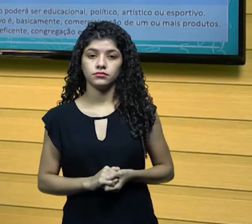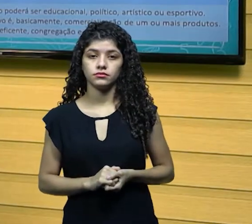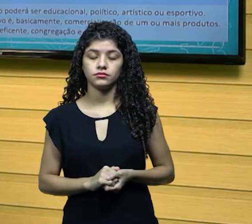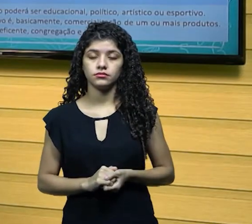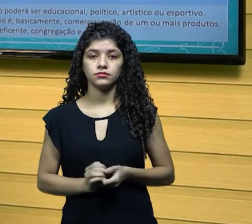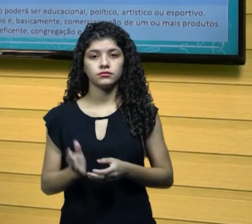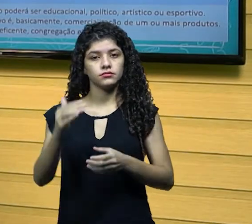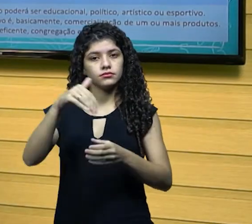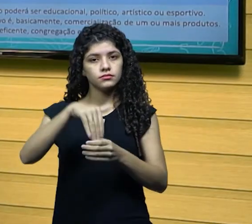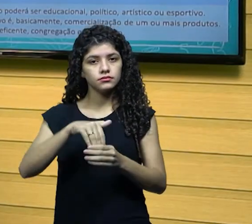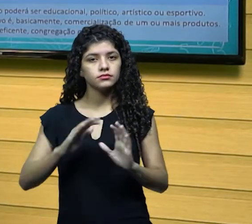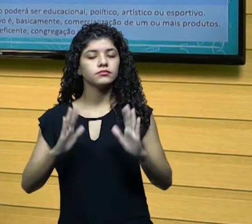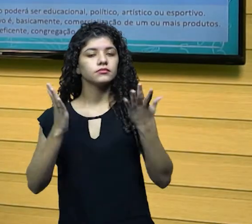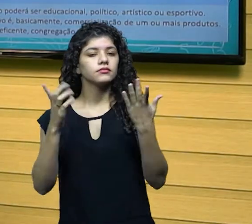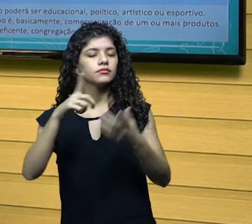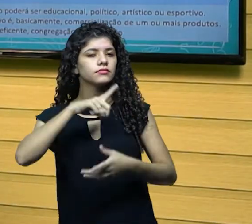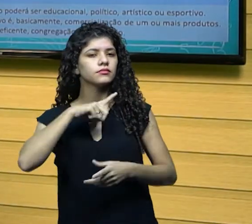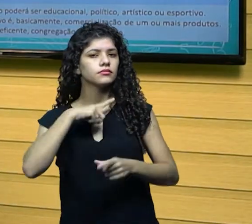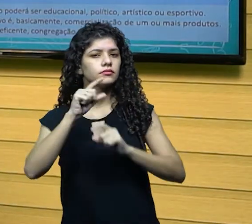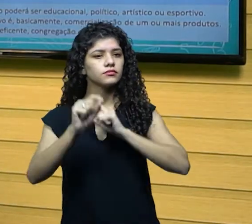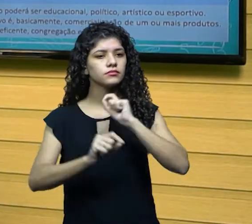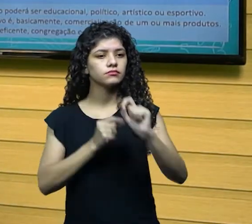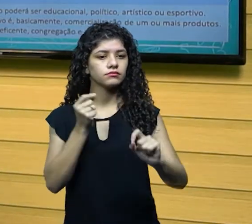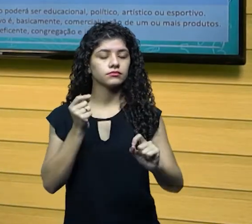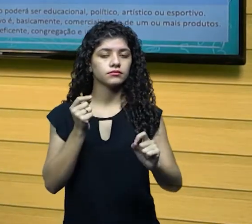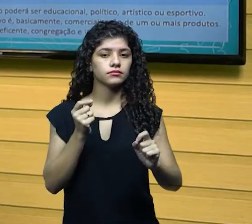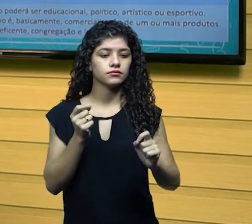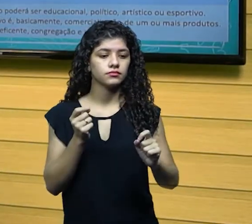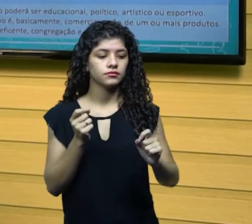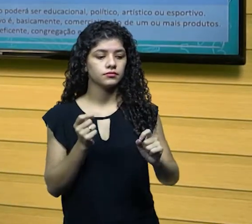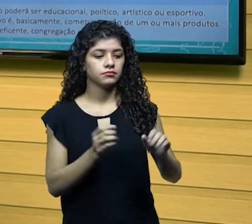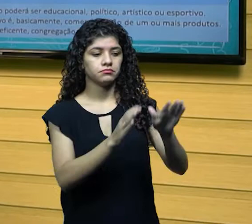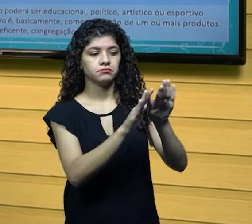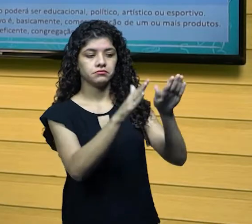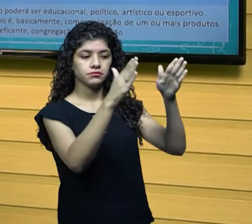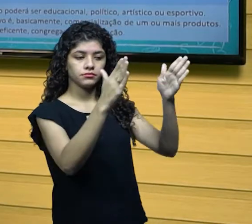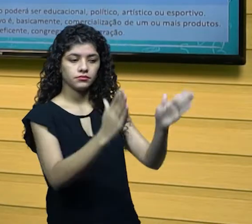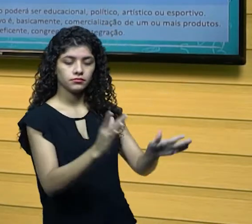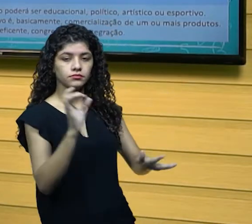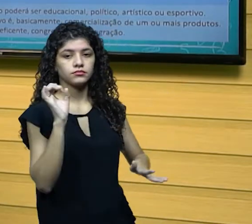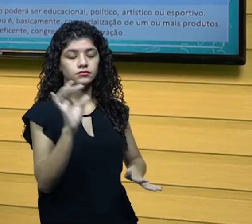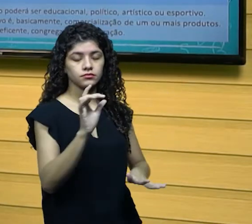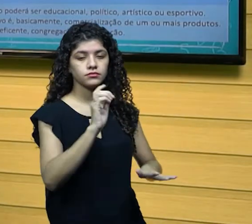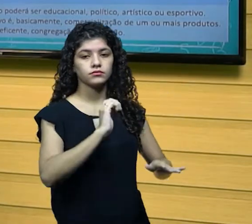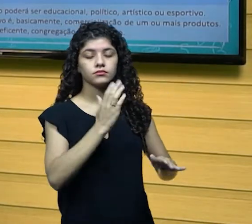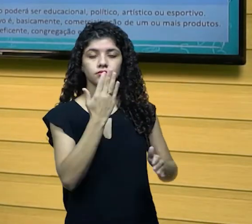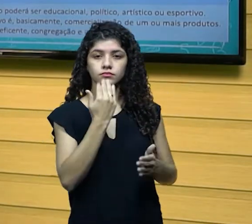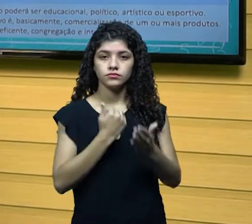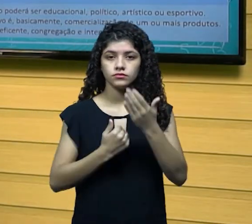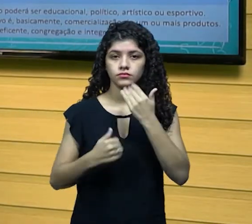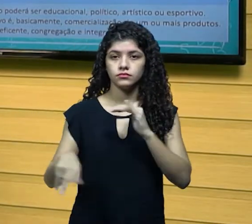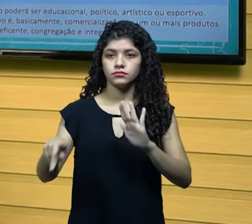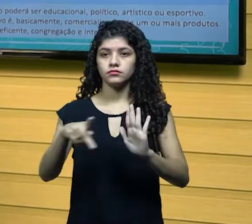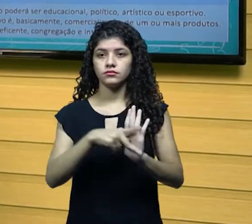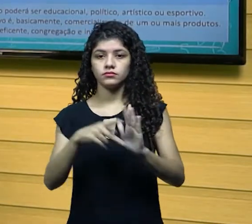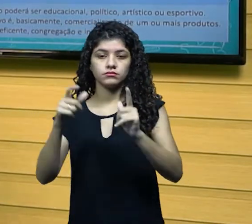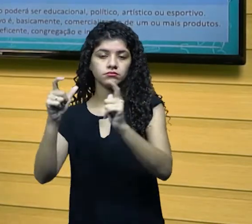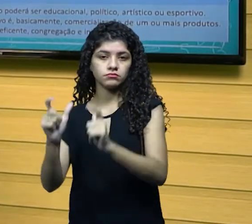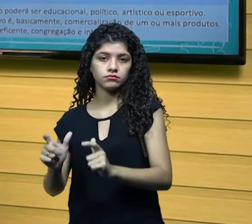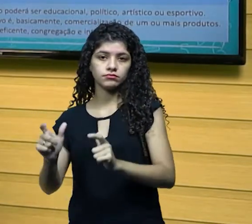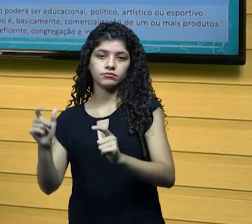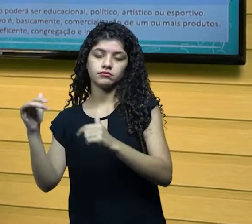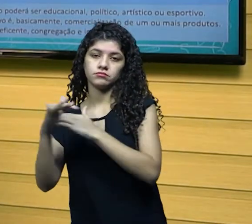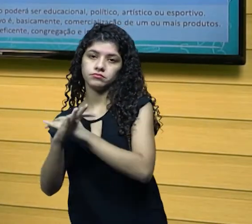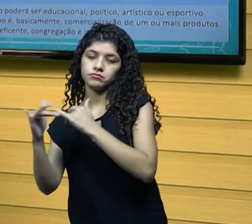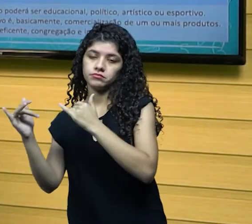dirigido e dentro dessa dessa desse evento tem um workshop só da